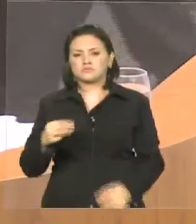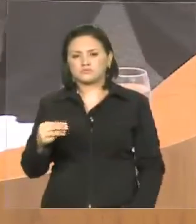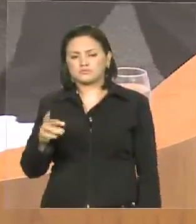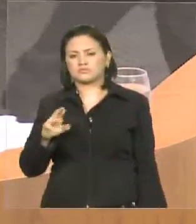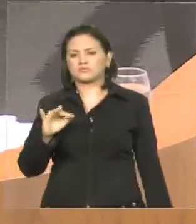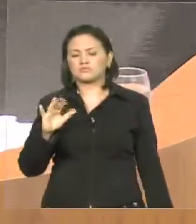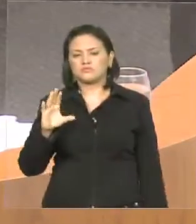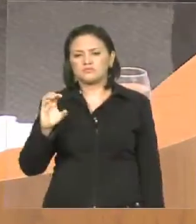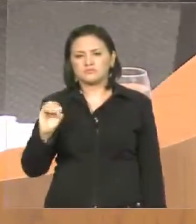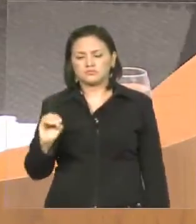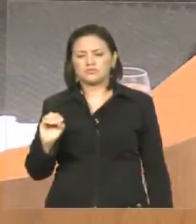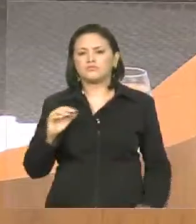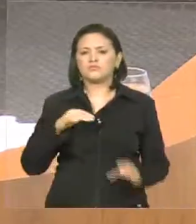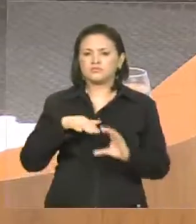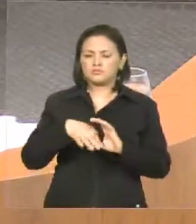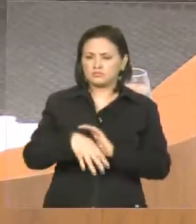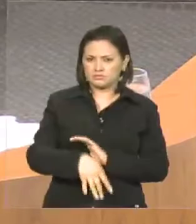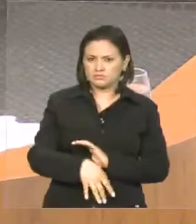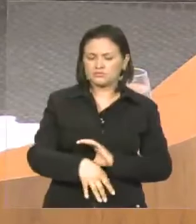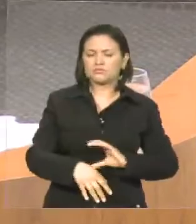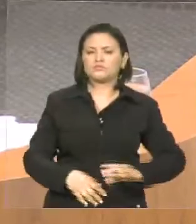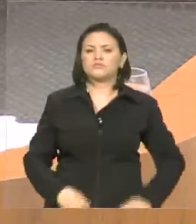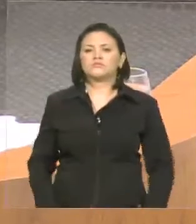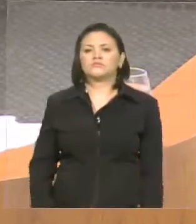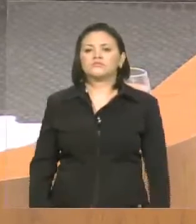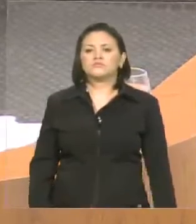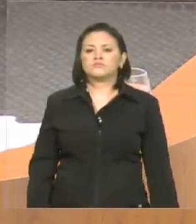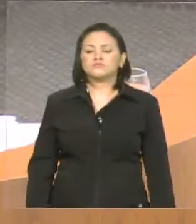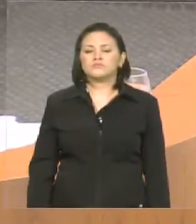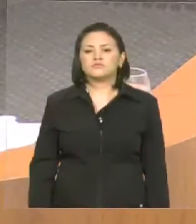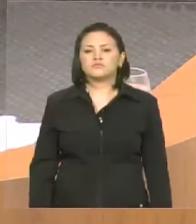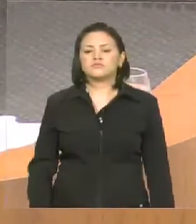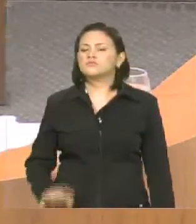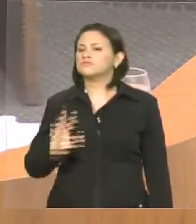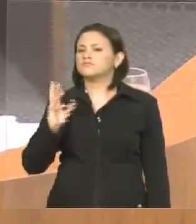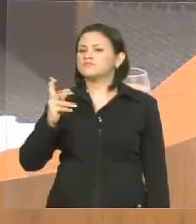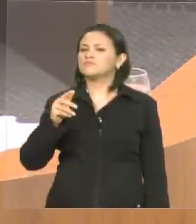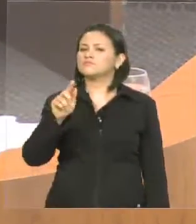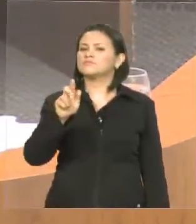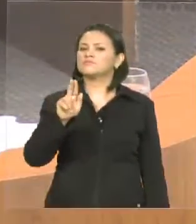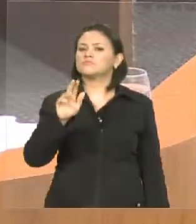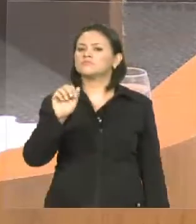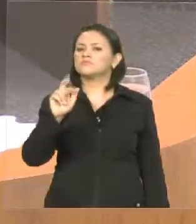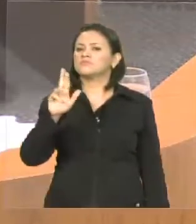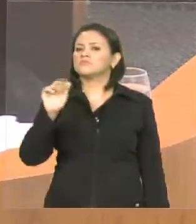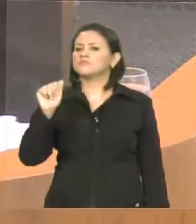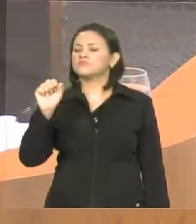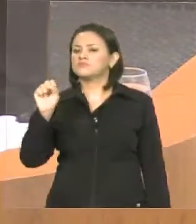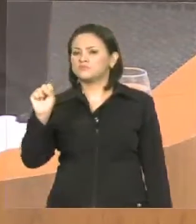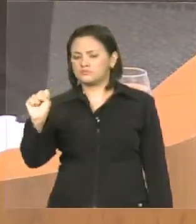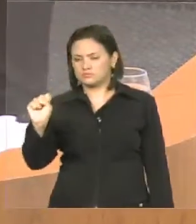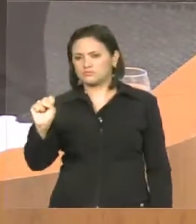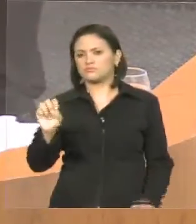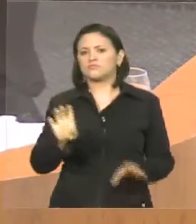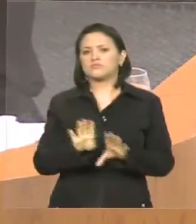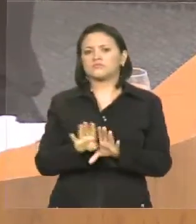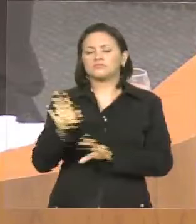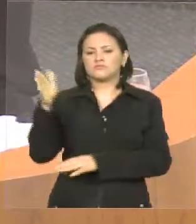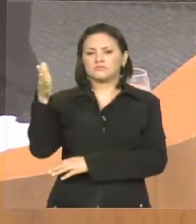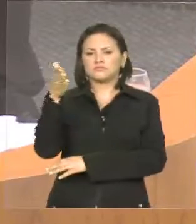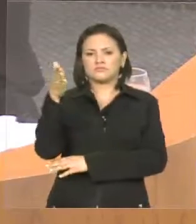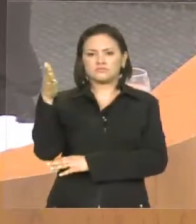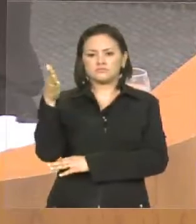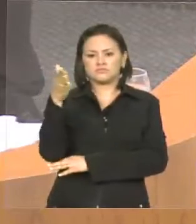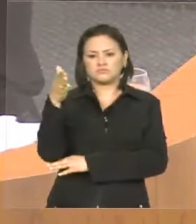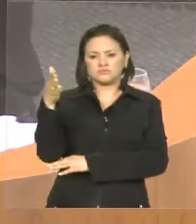Riachão, em Carolina, a beleza dos Guarais, da floresta dos Guarais, confundindo